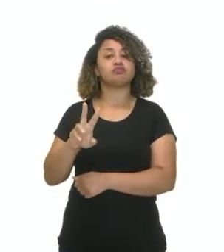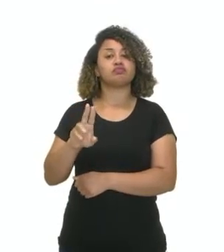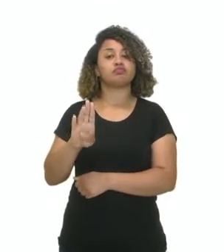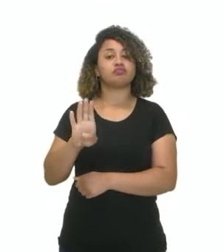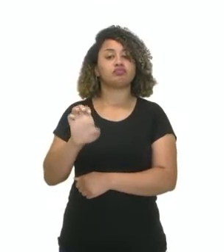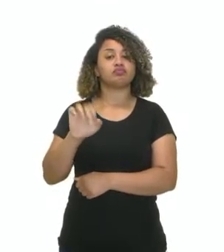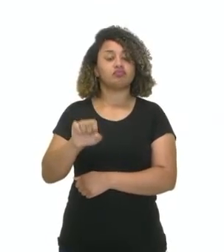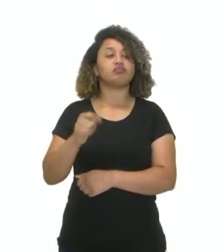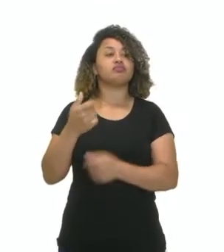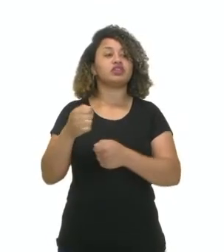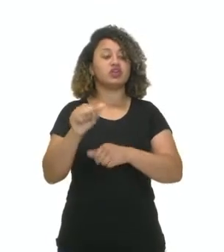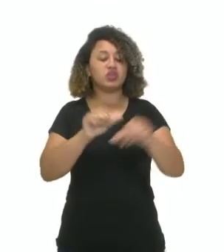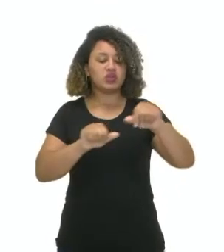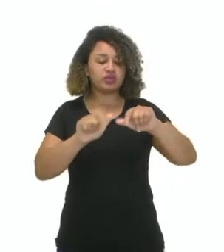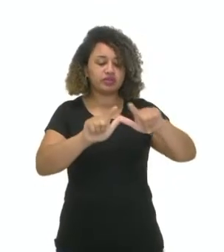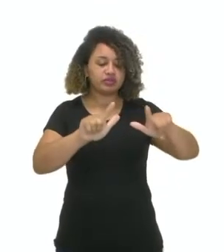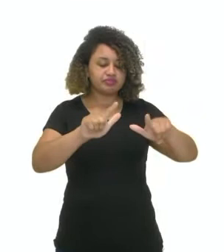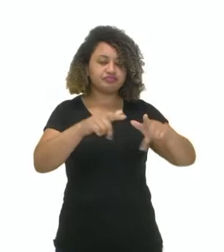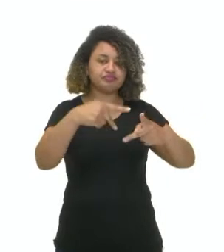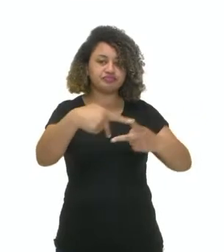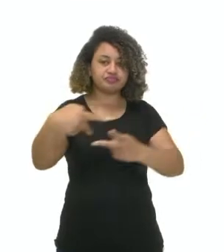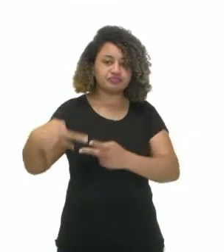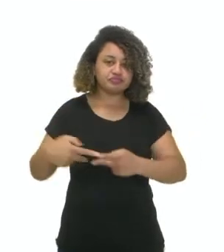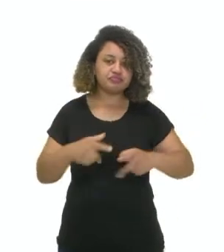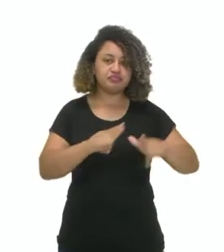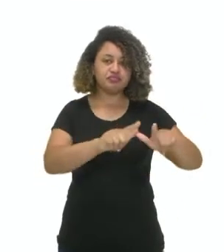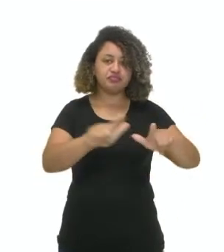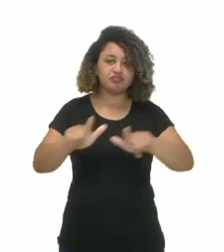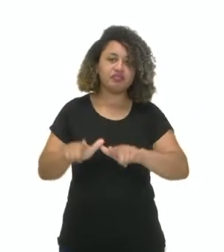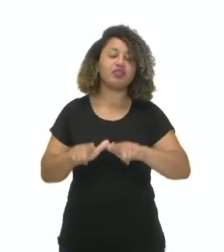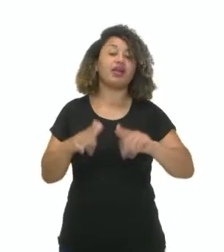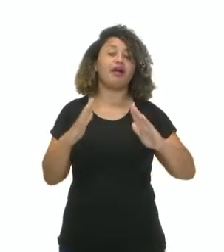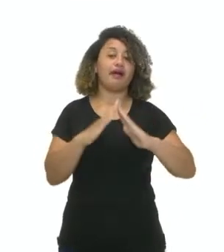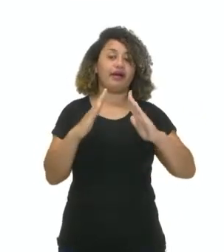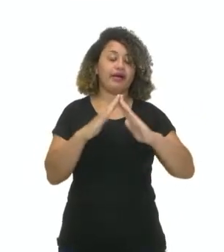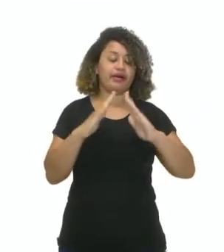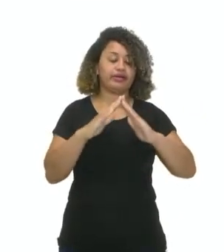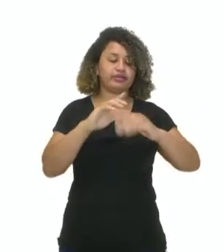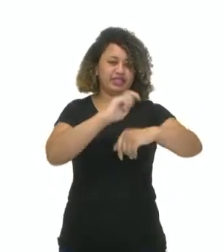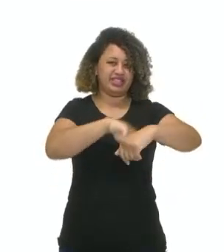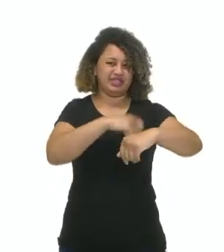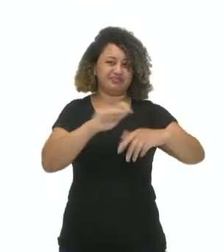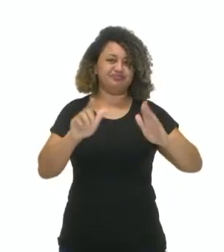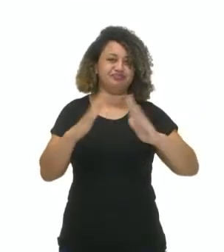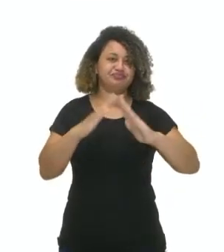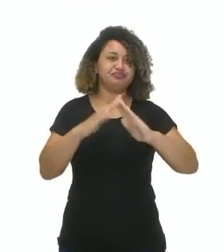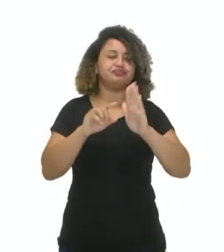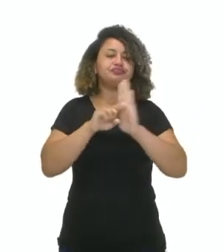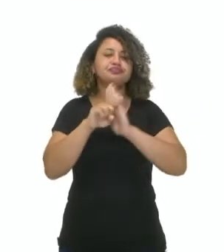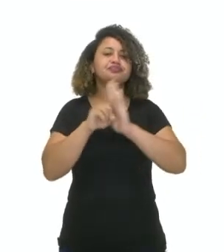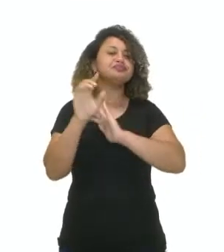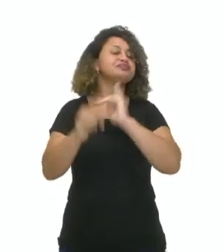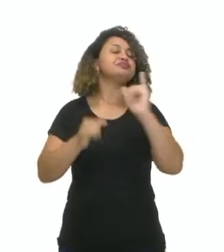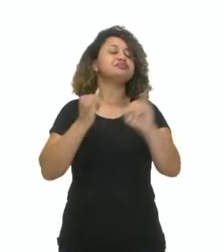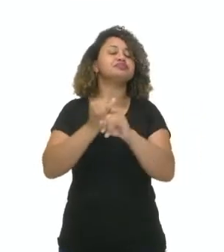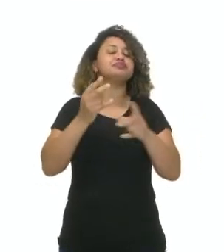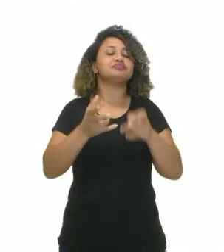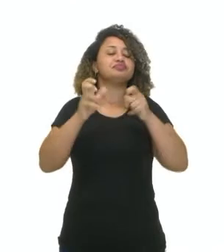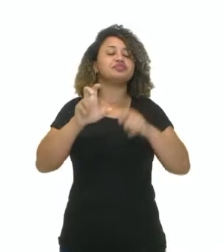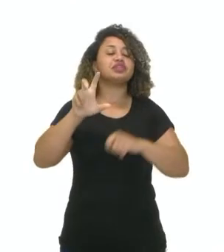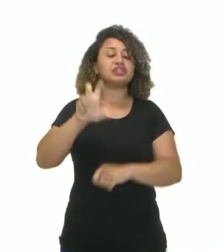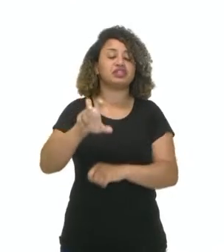o piso da cozinha de sua casa. Ao pesquisar na internet, percebeu que 5 caixas